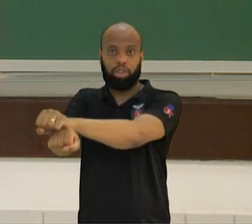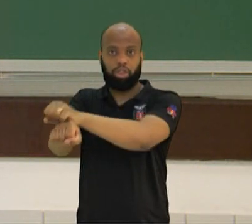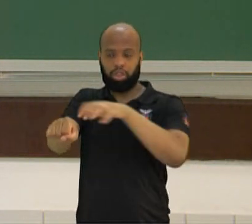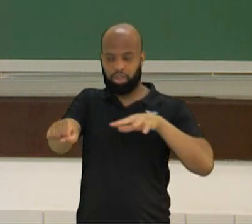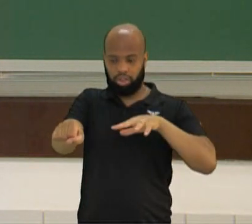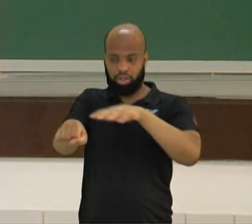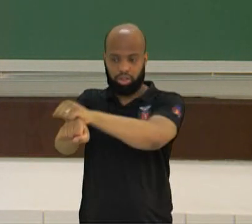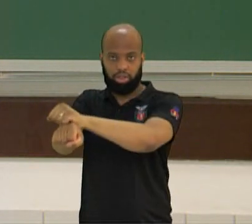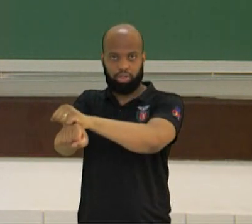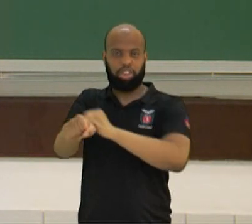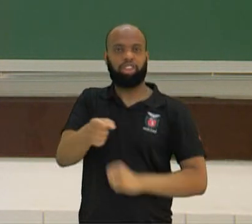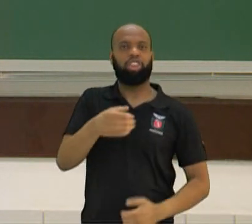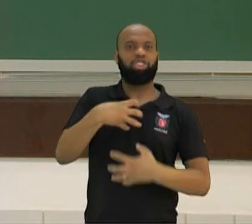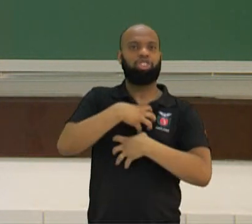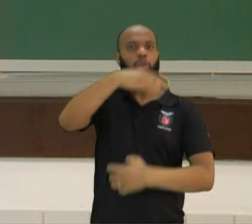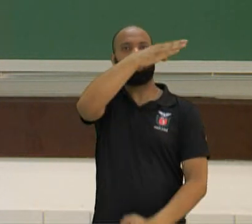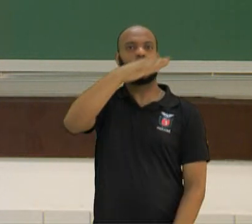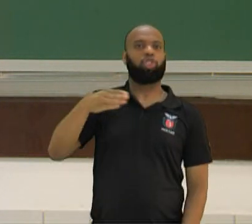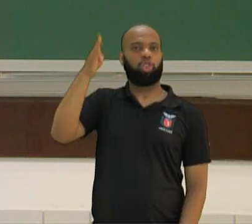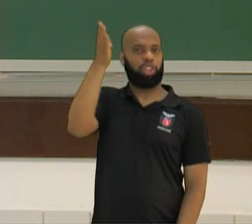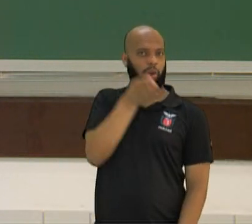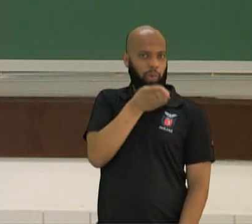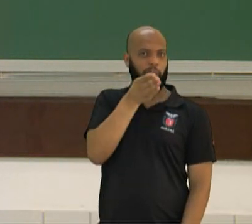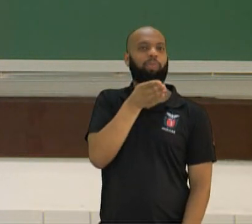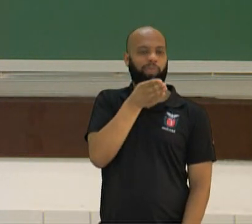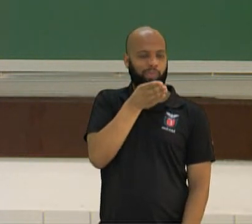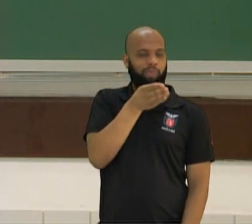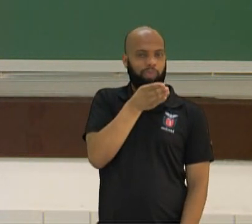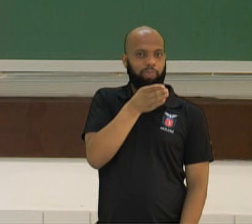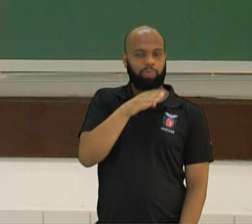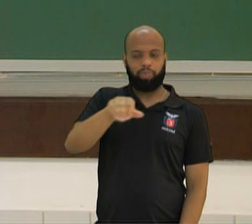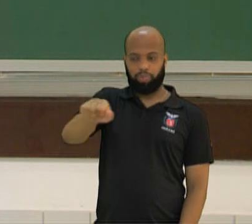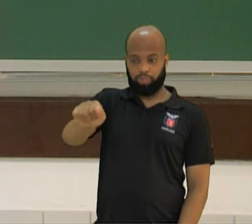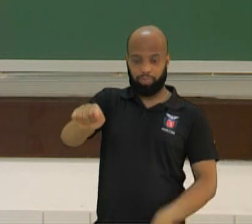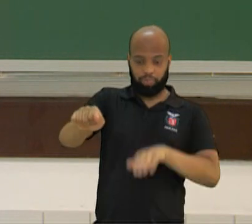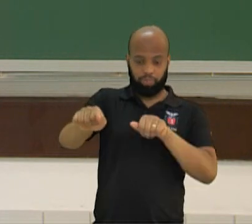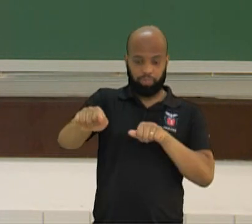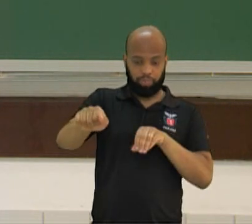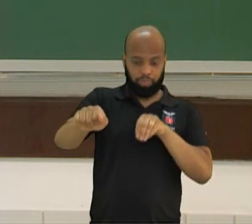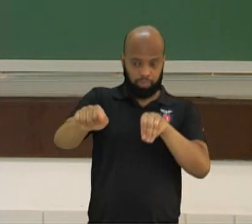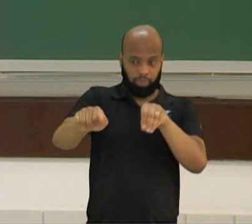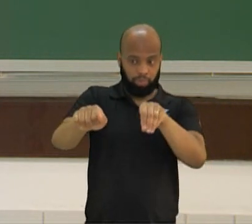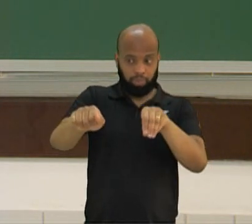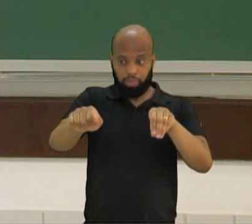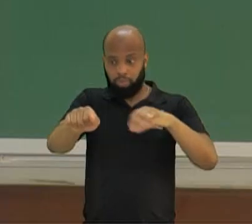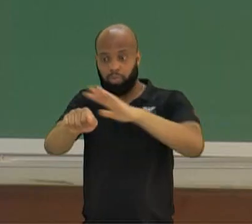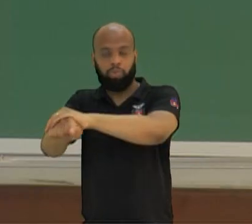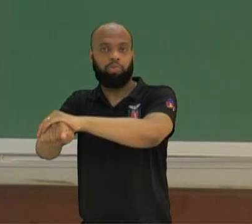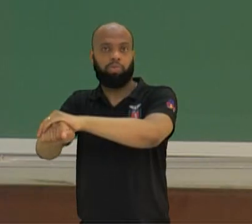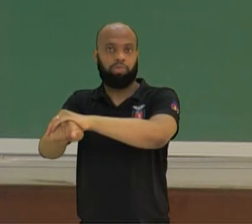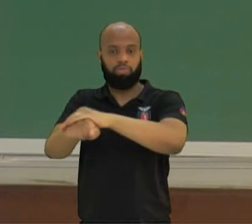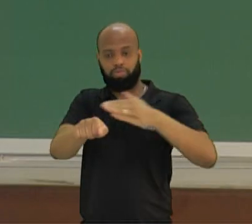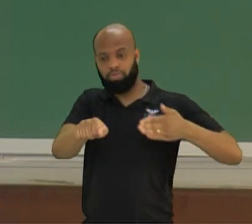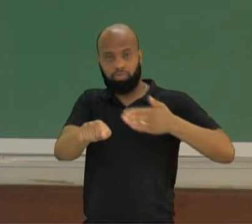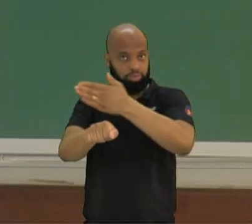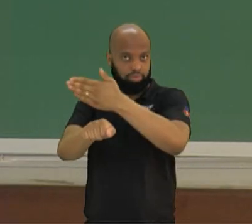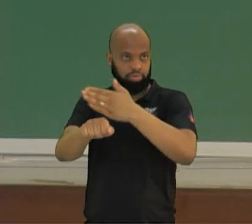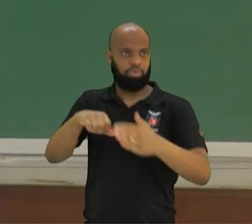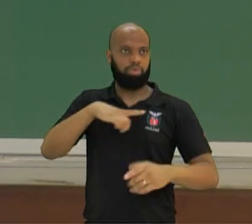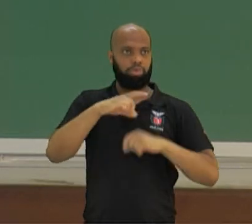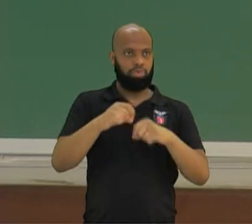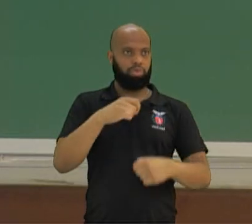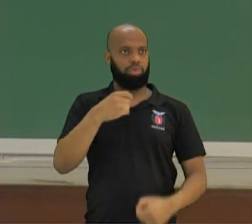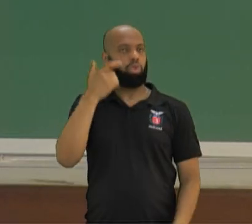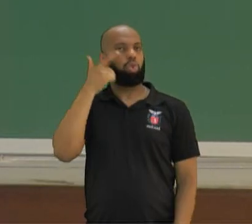frente. Ele somente captura as peças nas diagonais, que é aqui o X Então ele só vai poder ter